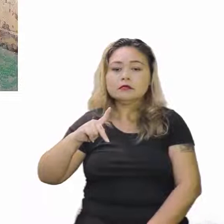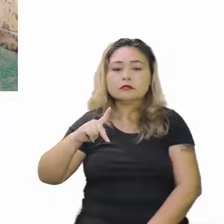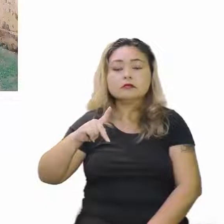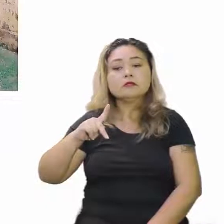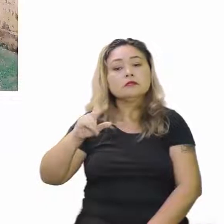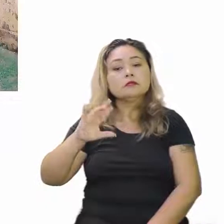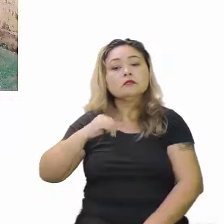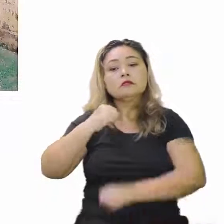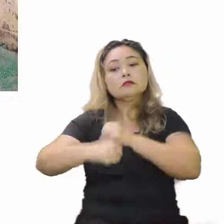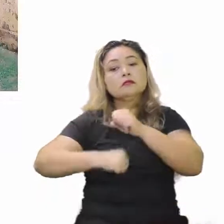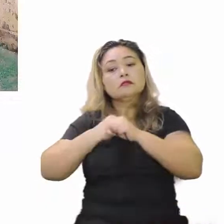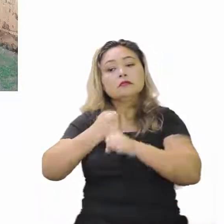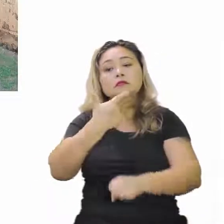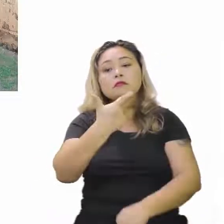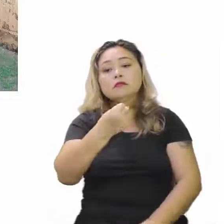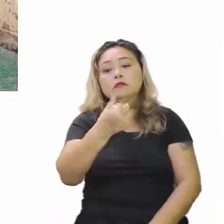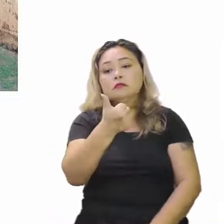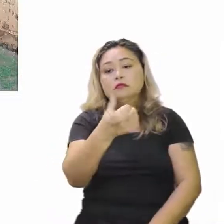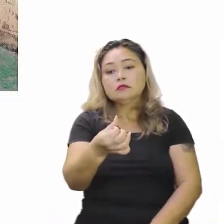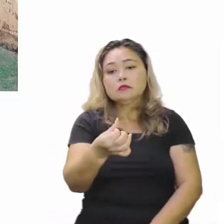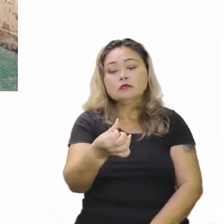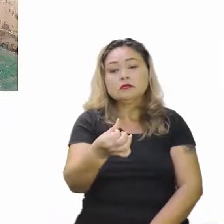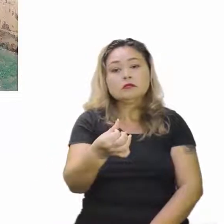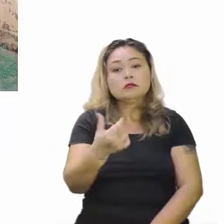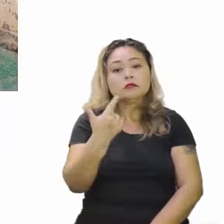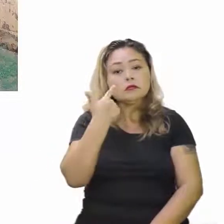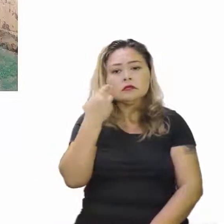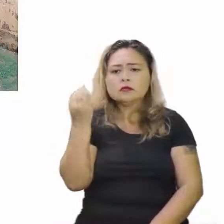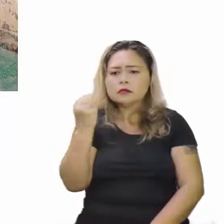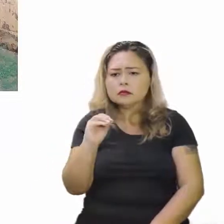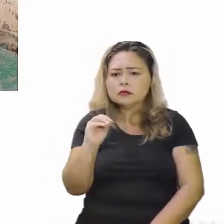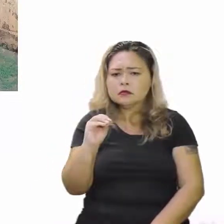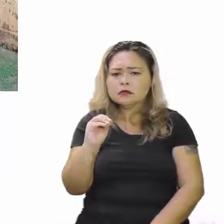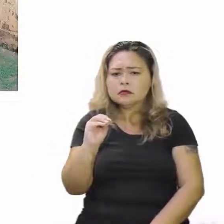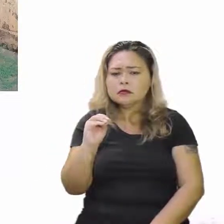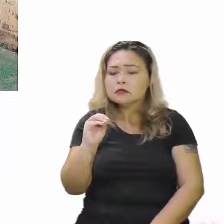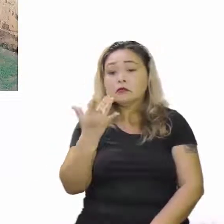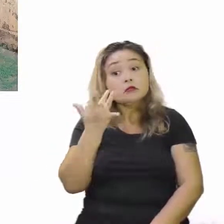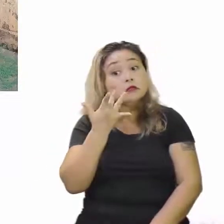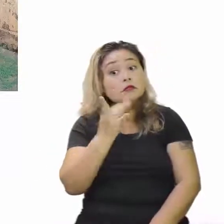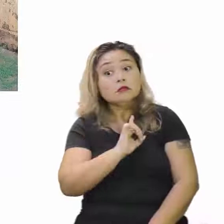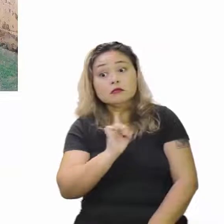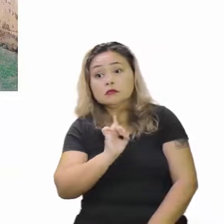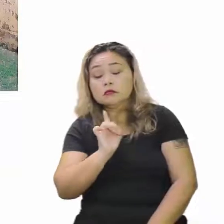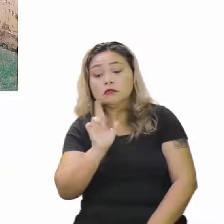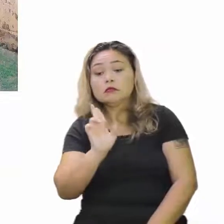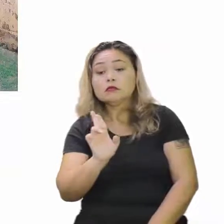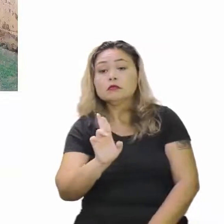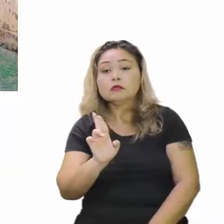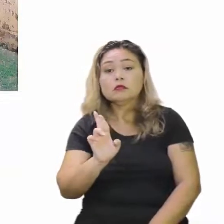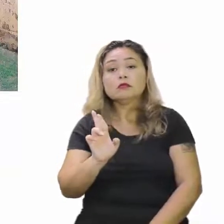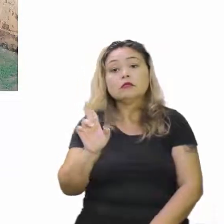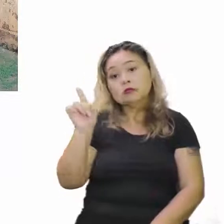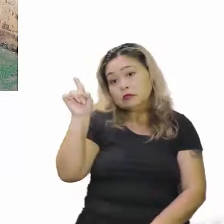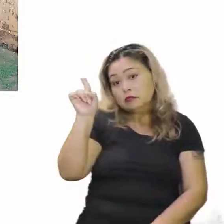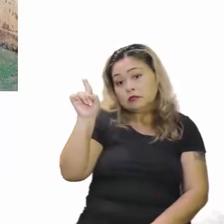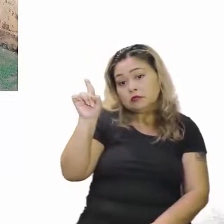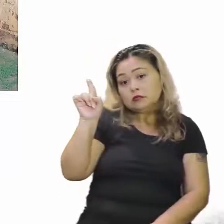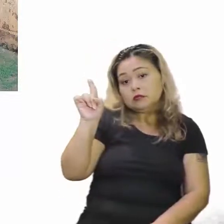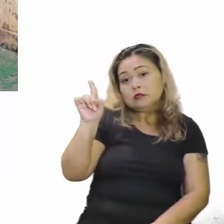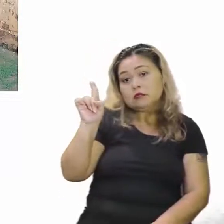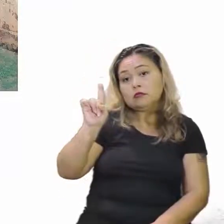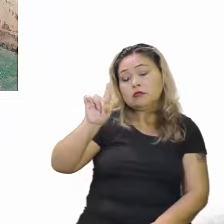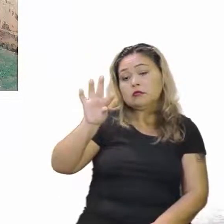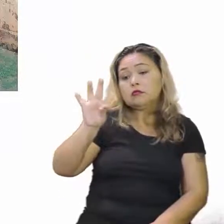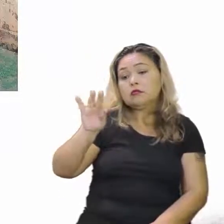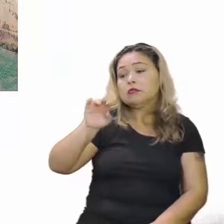pessoal de 2016 do professor que esteve lá, que ele não colocou o nome, arquivo pessoal, não sei de quem foi. Ah, deve ser do Marco Teixeira, né? Está aqui